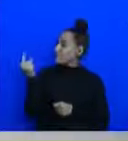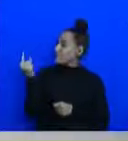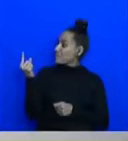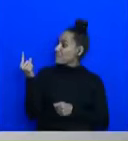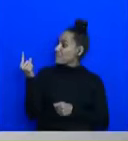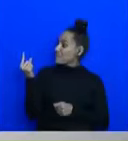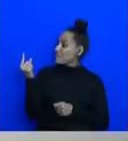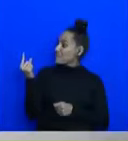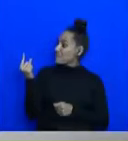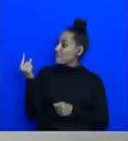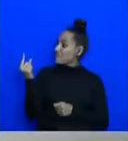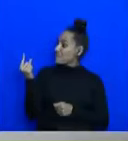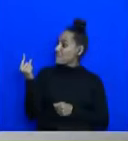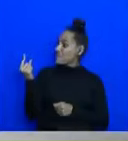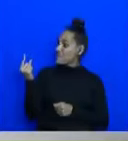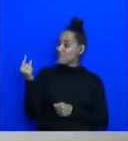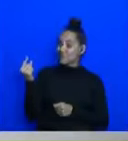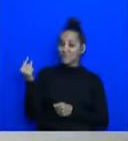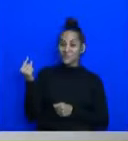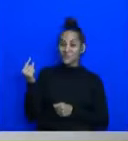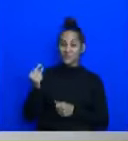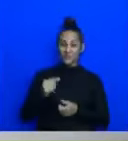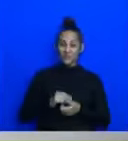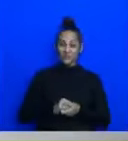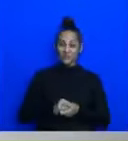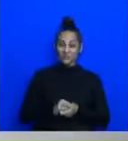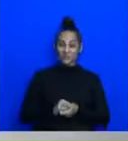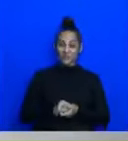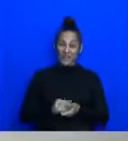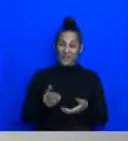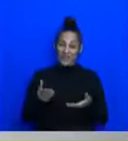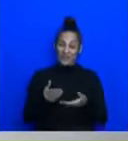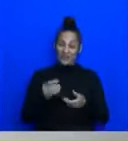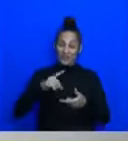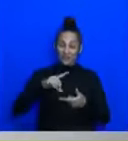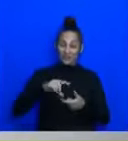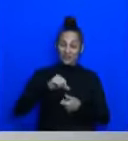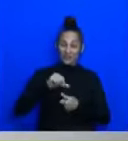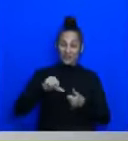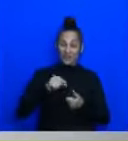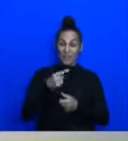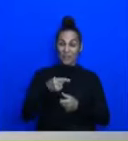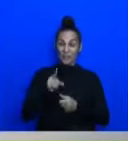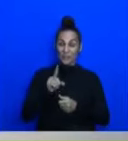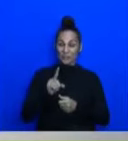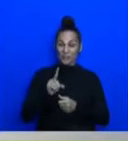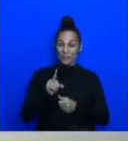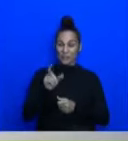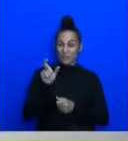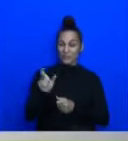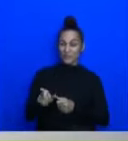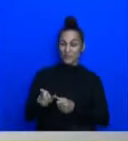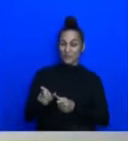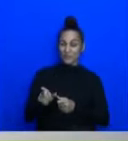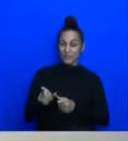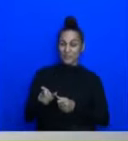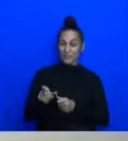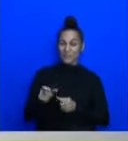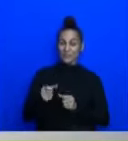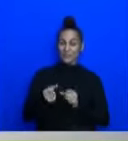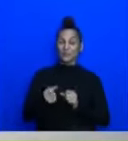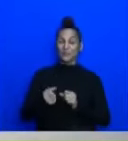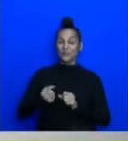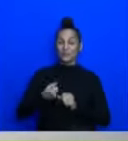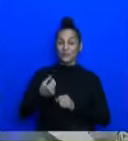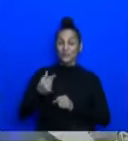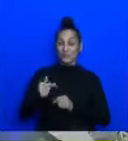6, sorteada para coluna 6, número 6. Agora a identificação da última coluna, será sorteado o número da coluna